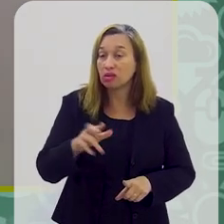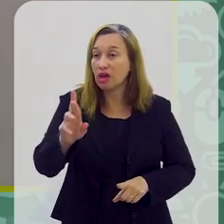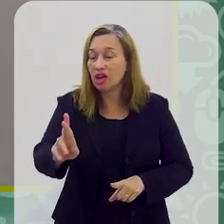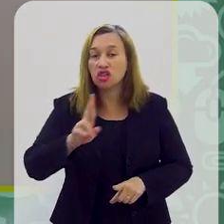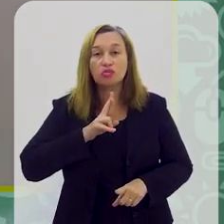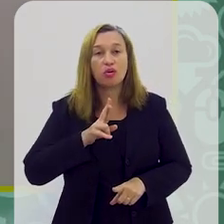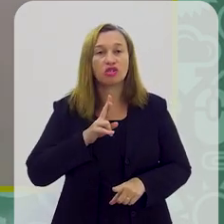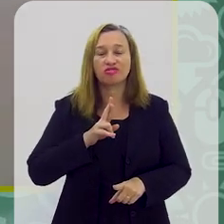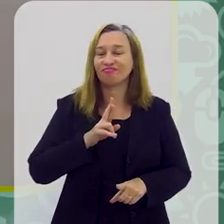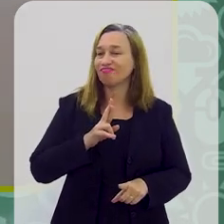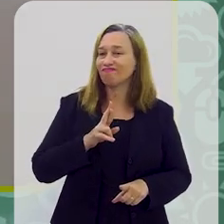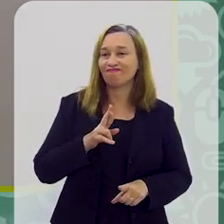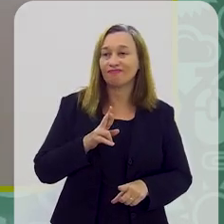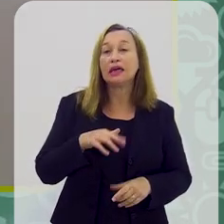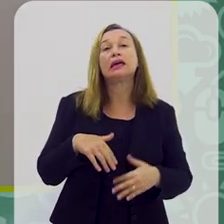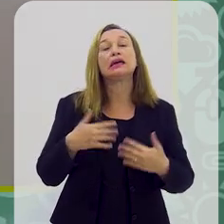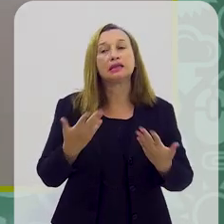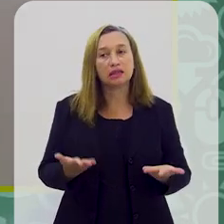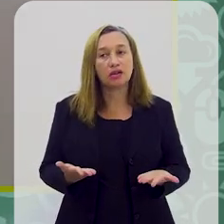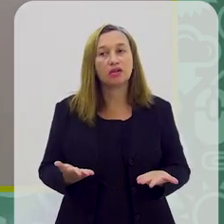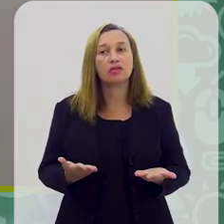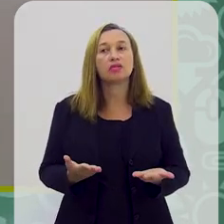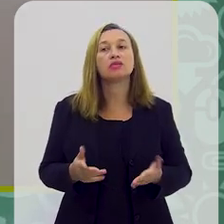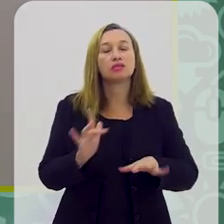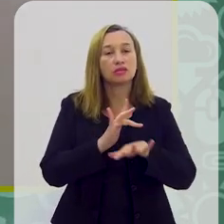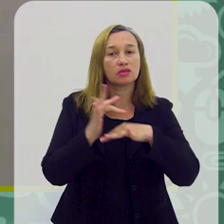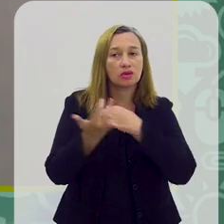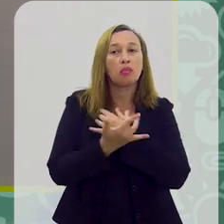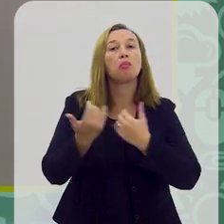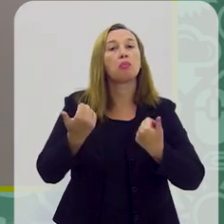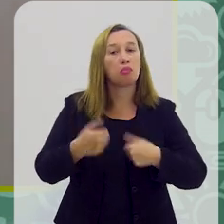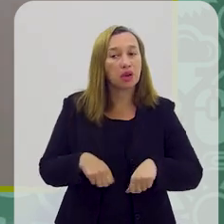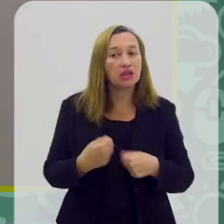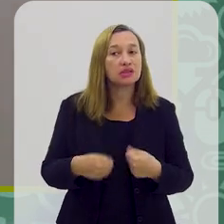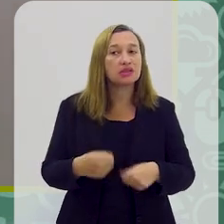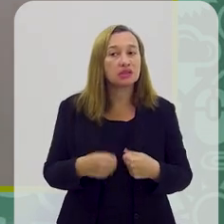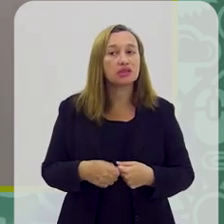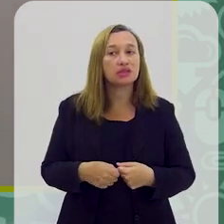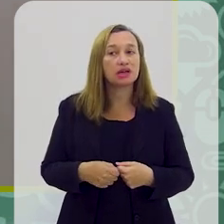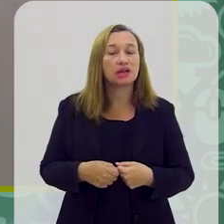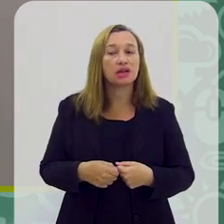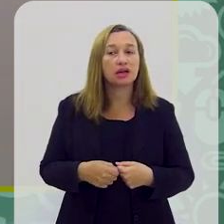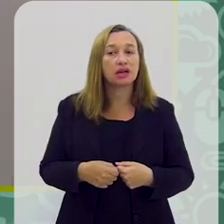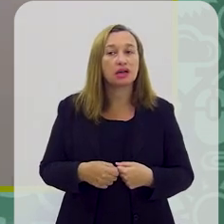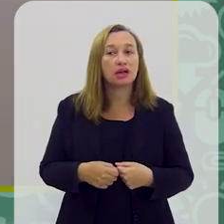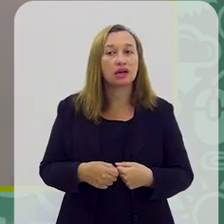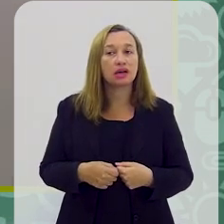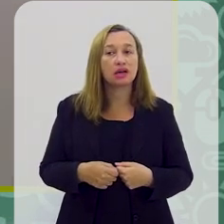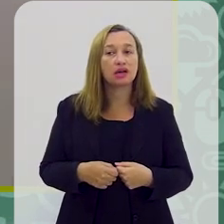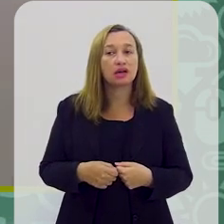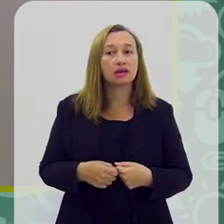fazer a denúncia, você não tem a resposta que você quer. Então, também, por parte das redes, eu acho que a gente precisa.